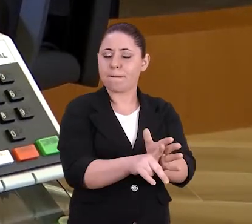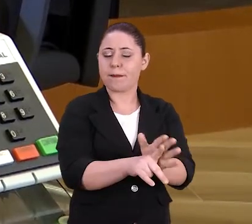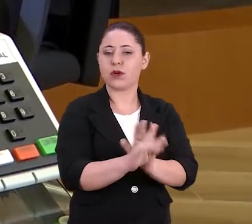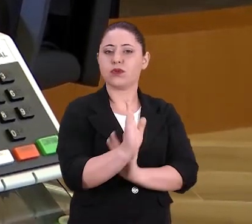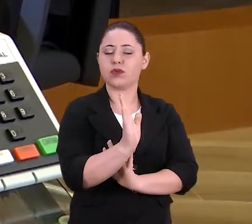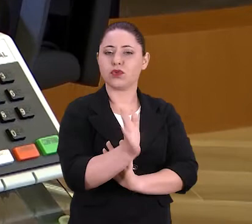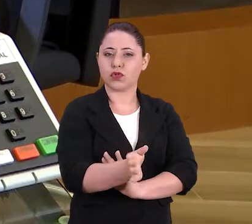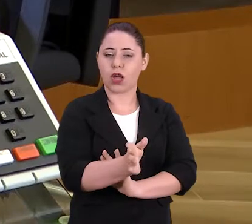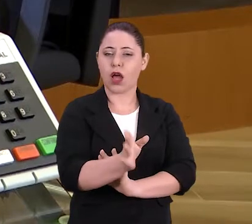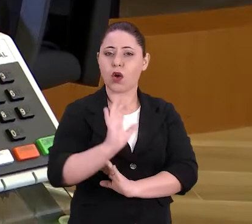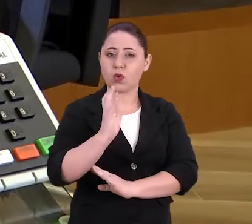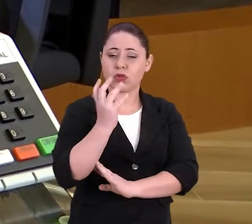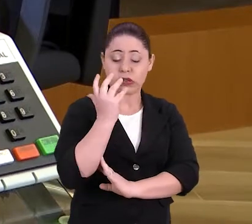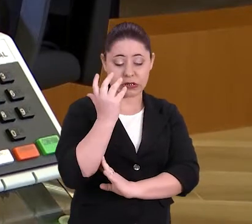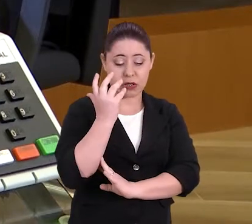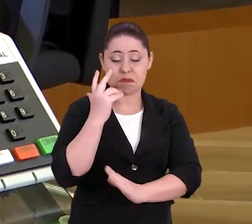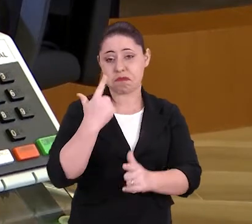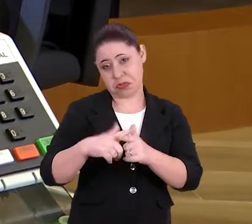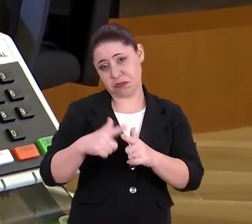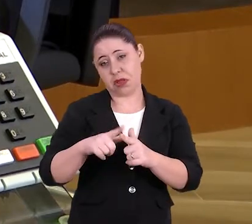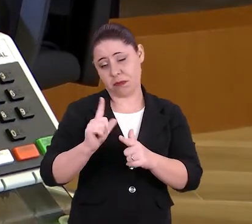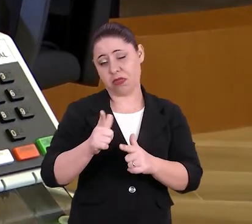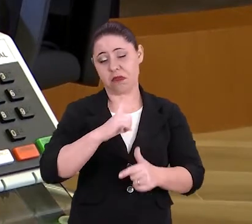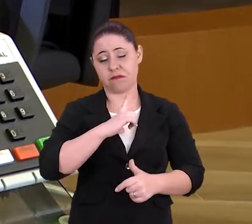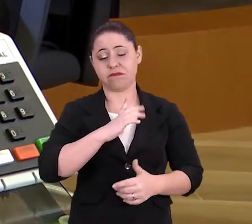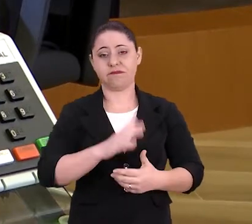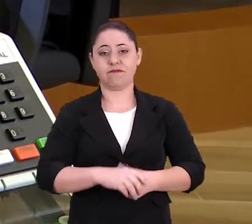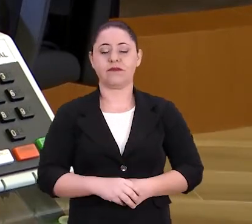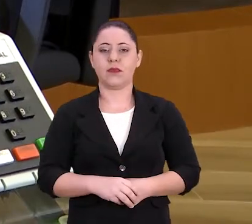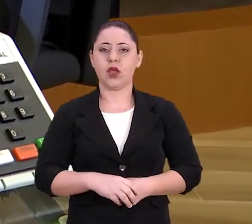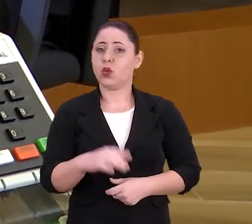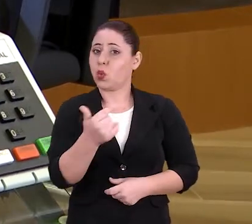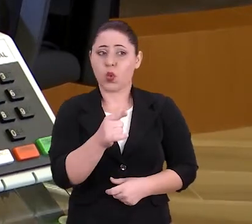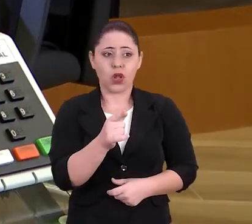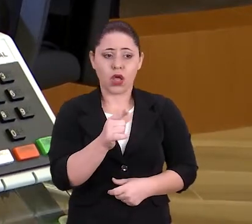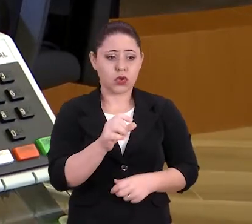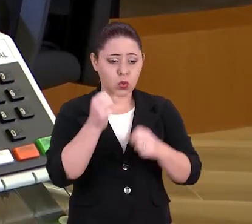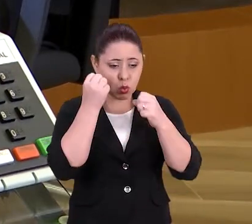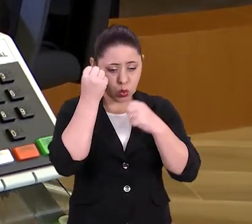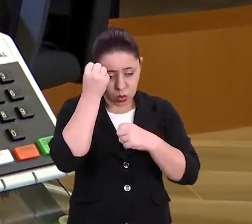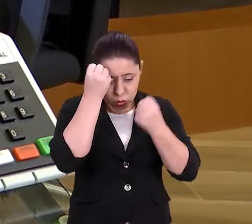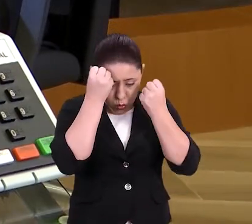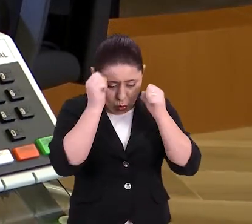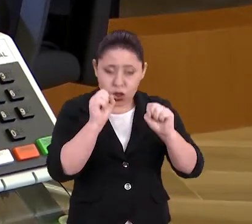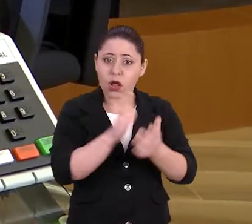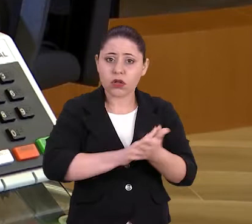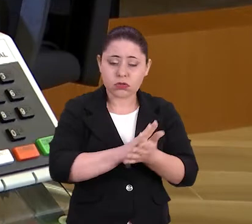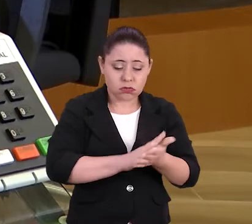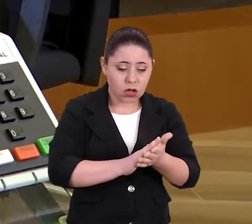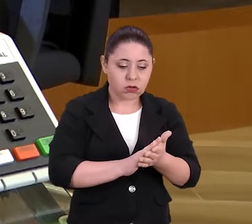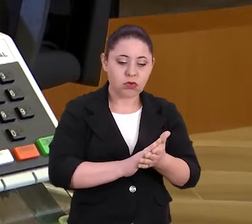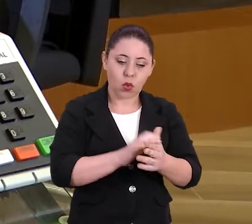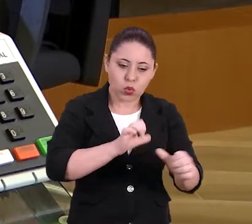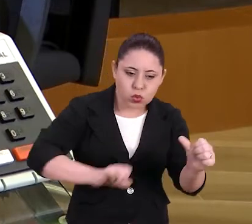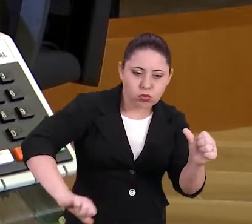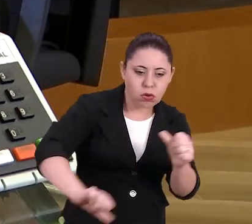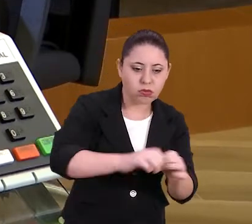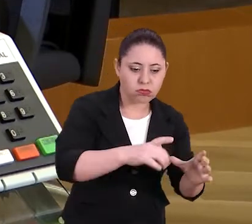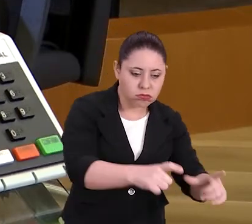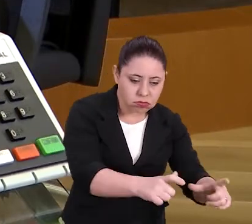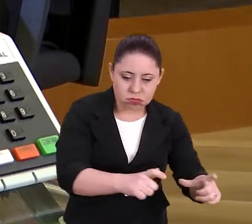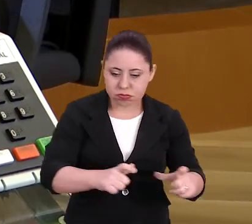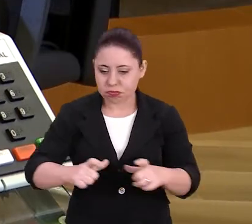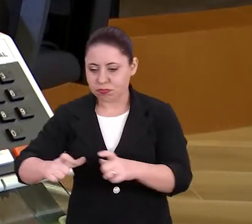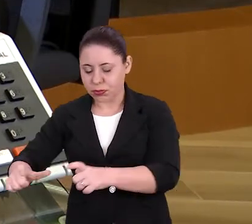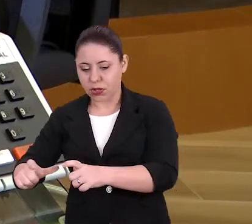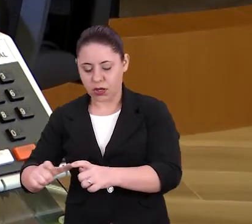se acontecer algum problema. Em não tendo sucesso nessa nova tentativa, nós retiramos